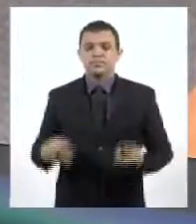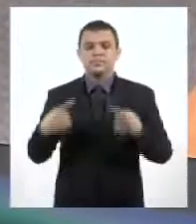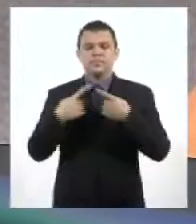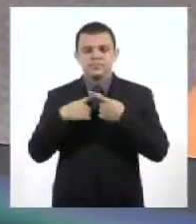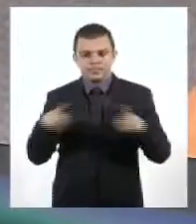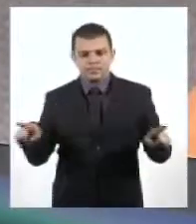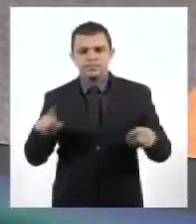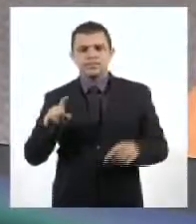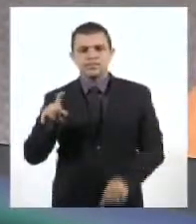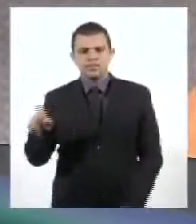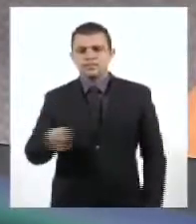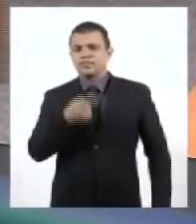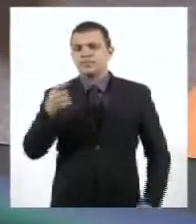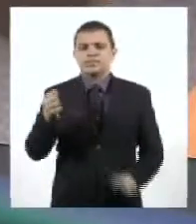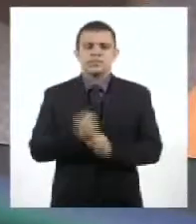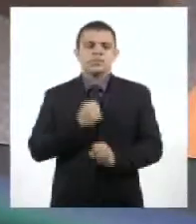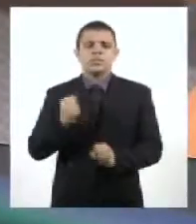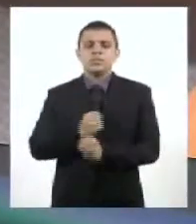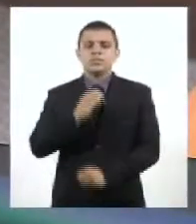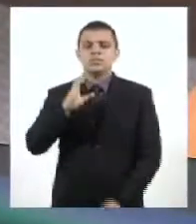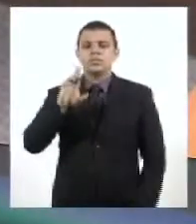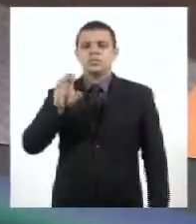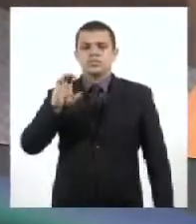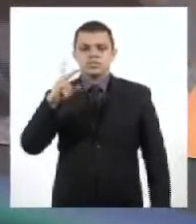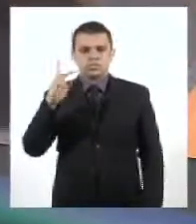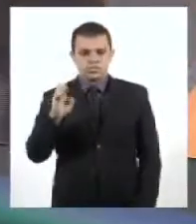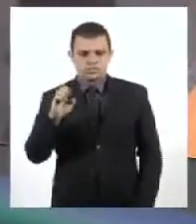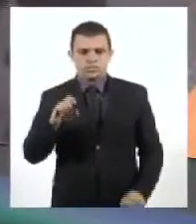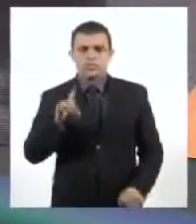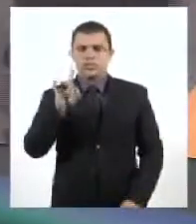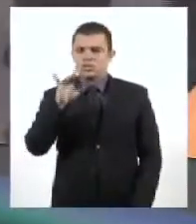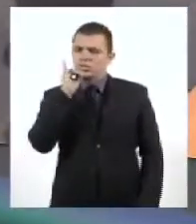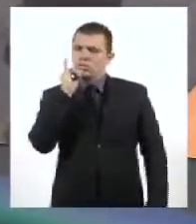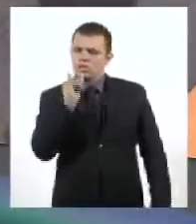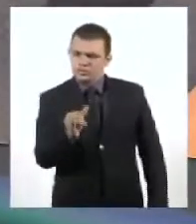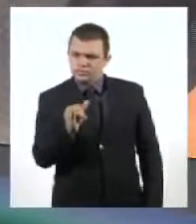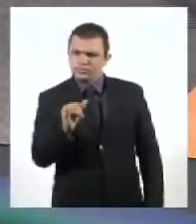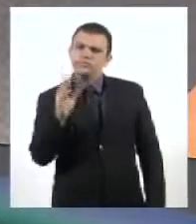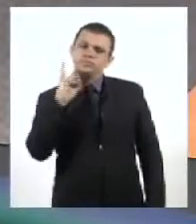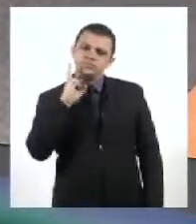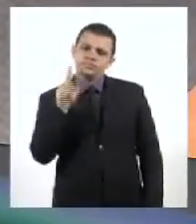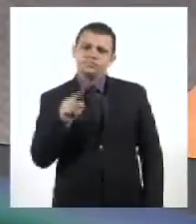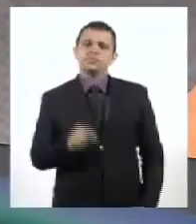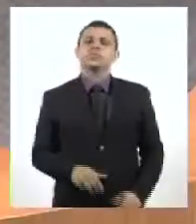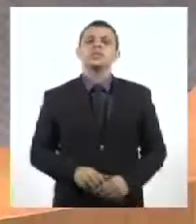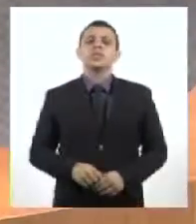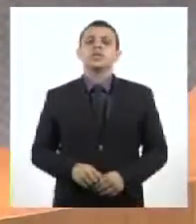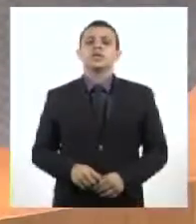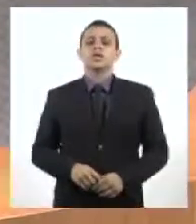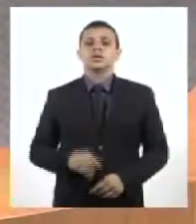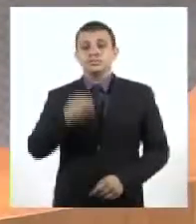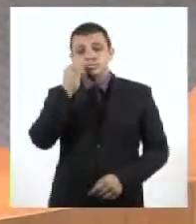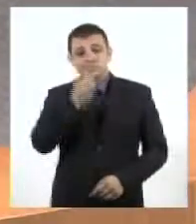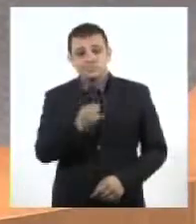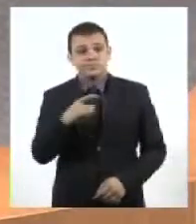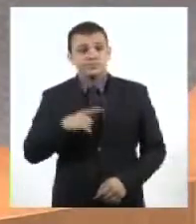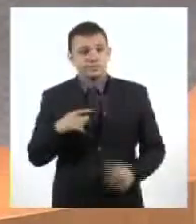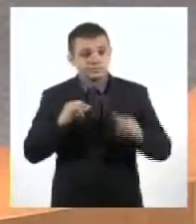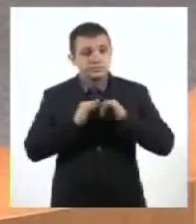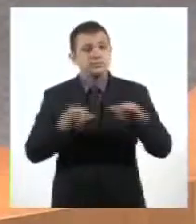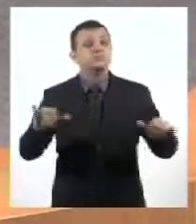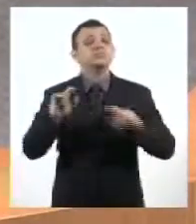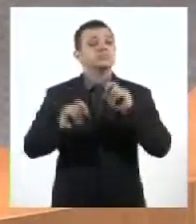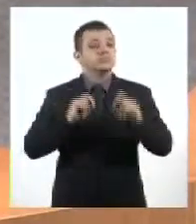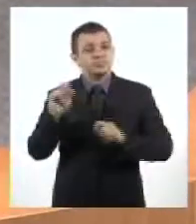questão da construção das creches. E eu só queria informá-lo, para iniciar o meu pronunciamento, do aviso de licitação das